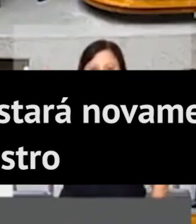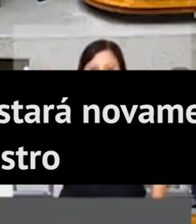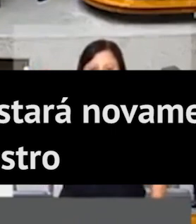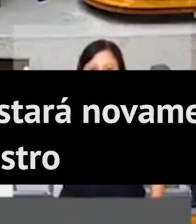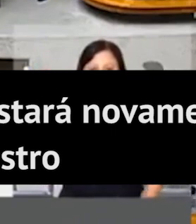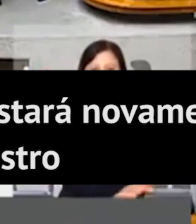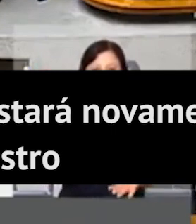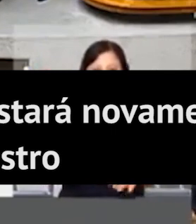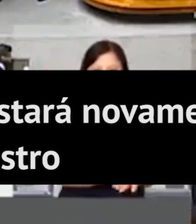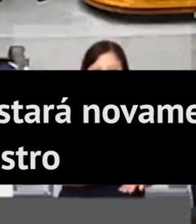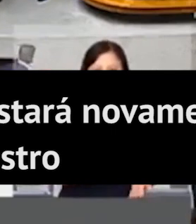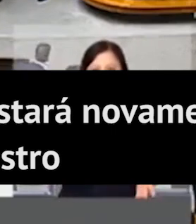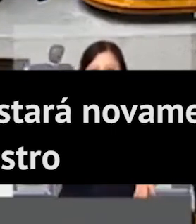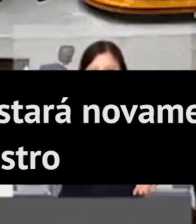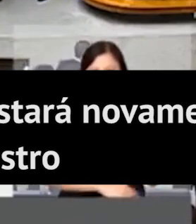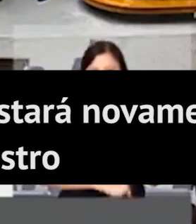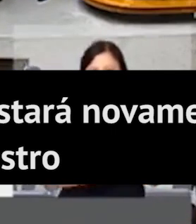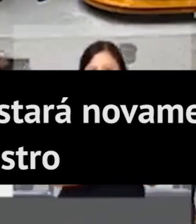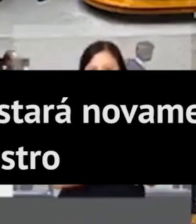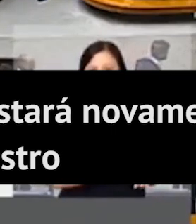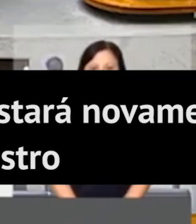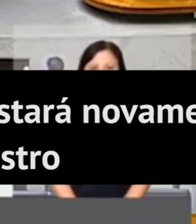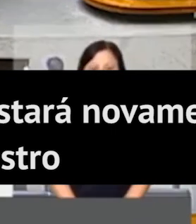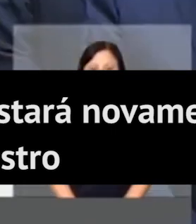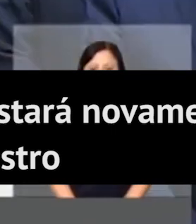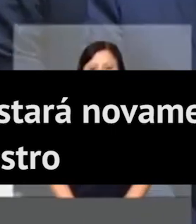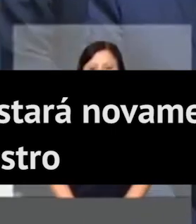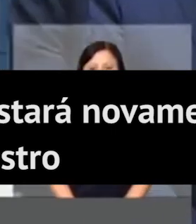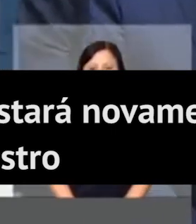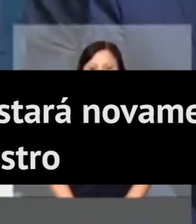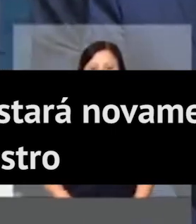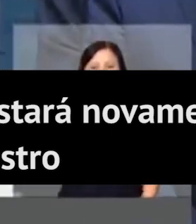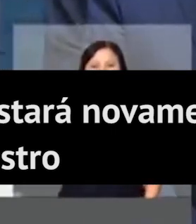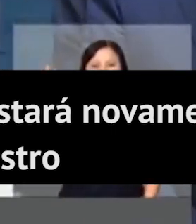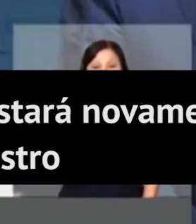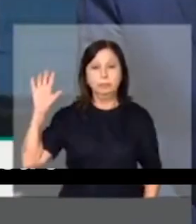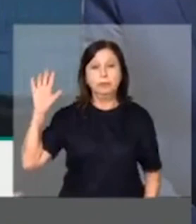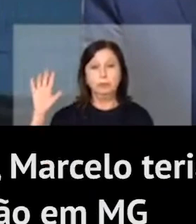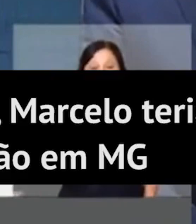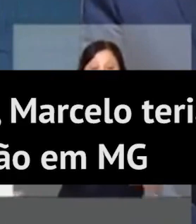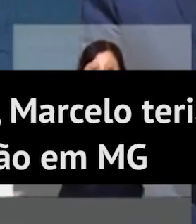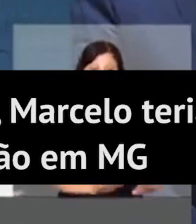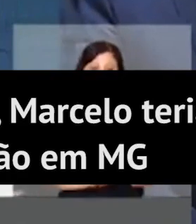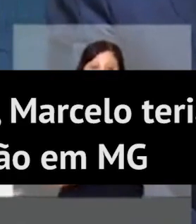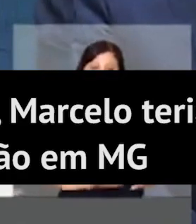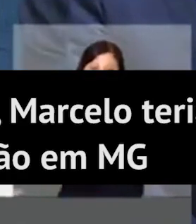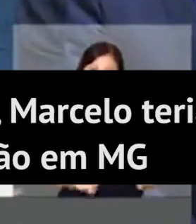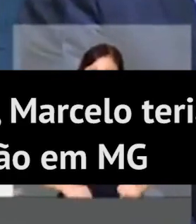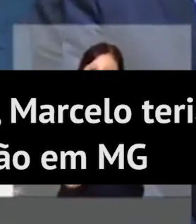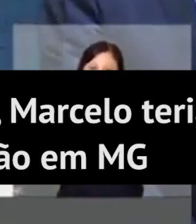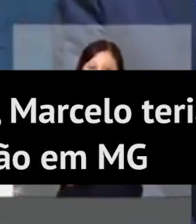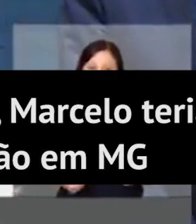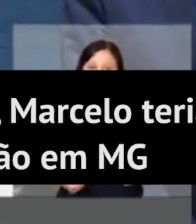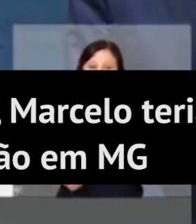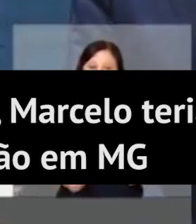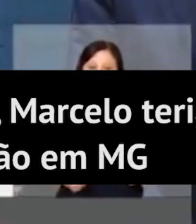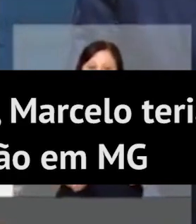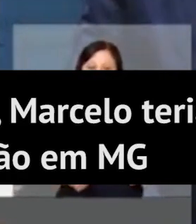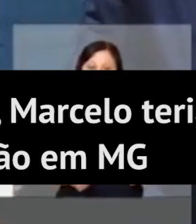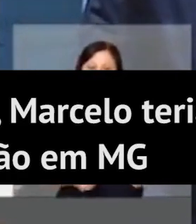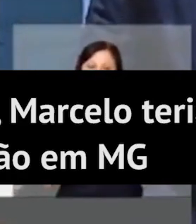regimental com o plenário e as galerias de pé. Prometo manter, defender e cumprir a